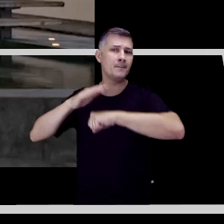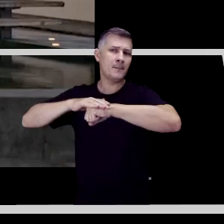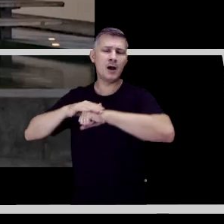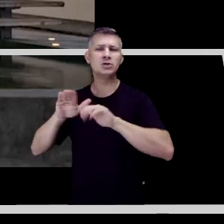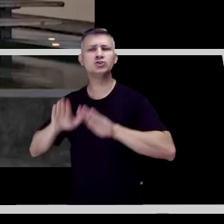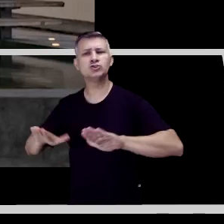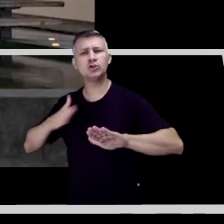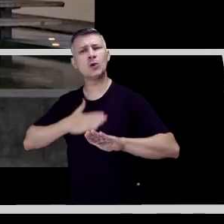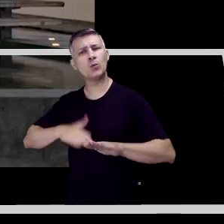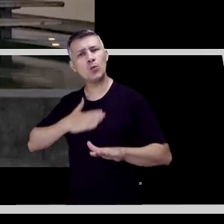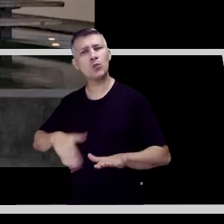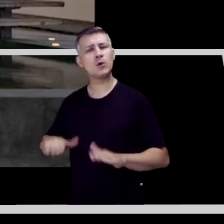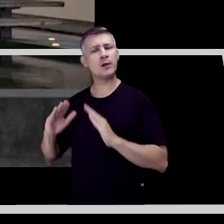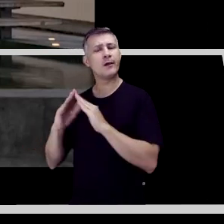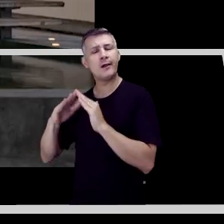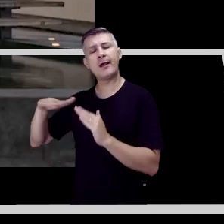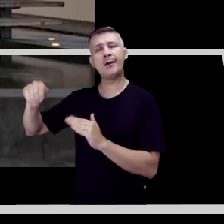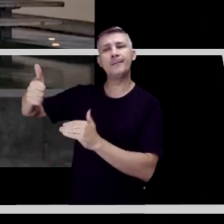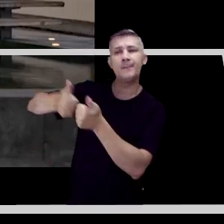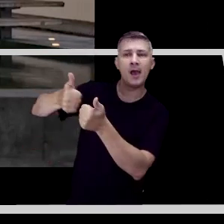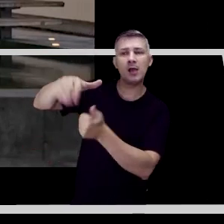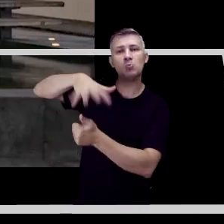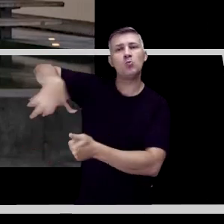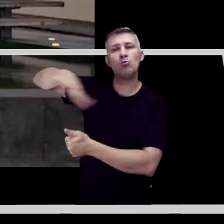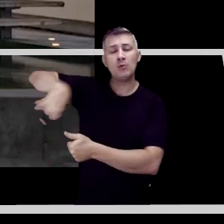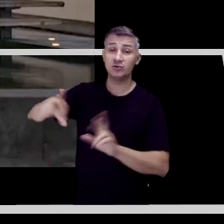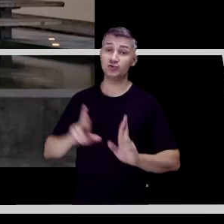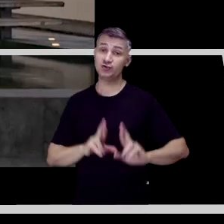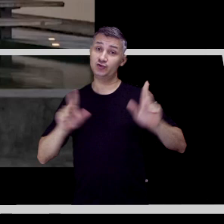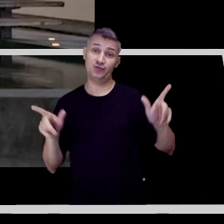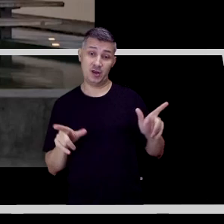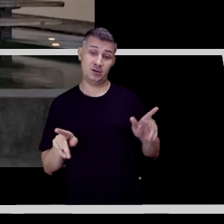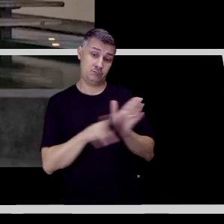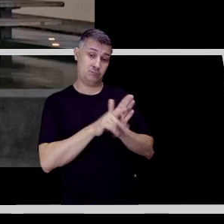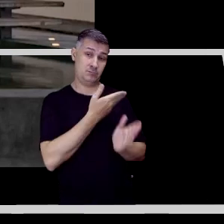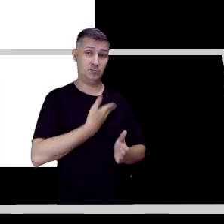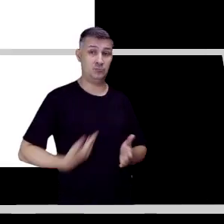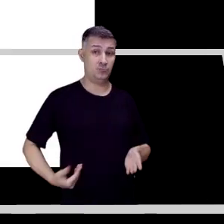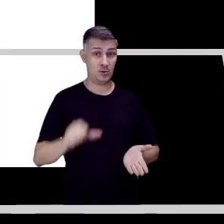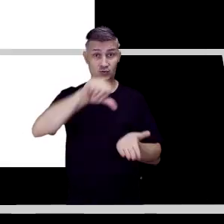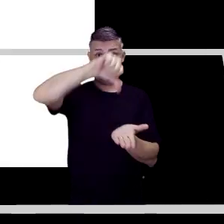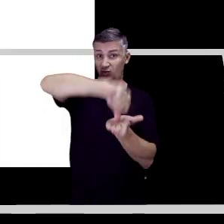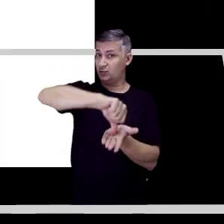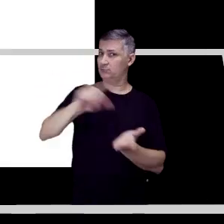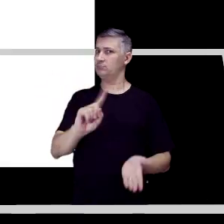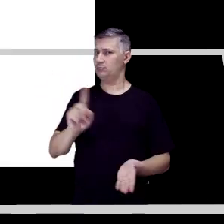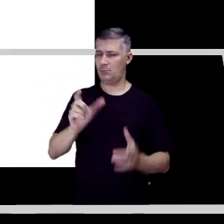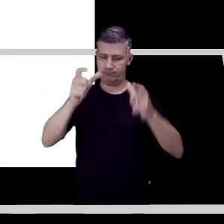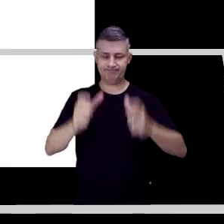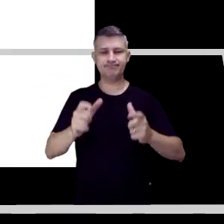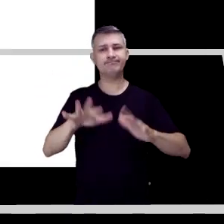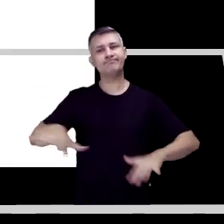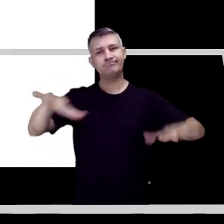bairro assim mais pacato, residencial, com uma escala um pouco diferente assim, né, de uma centralidade,